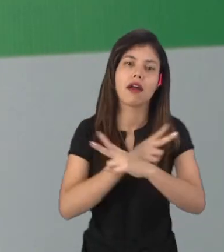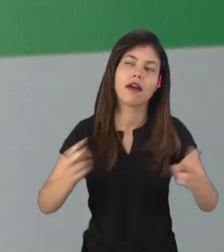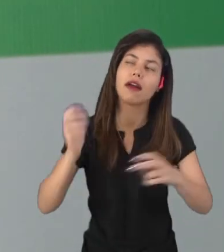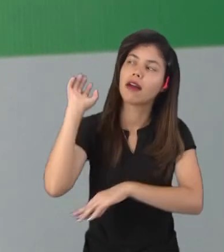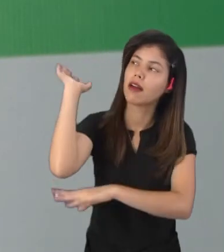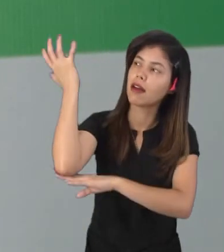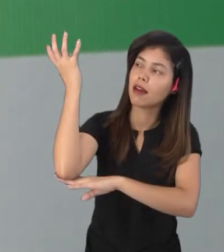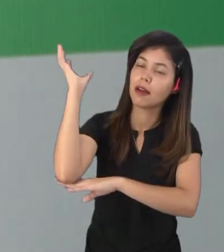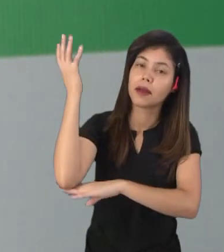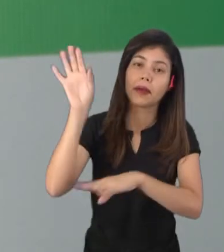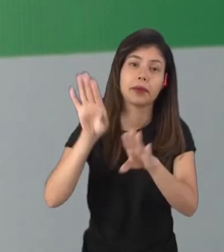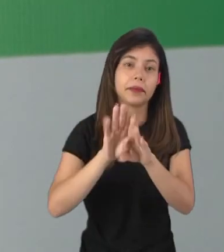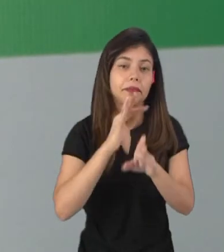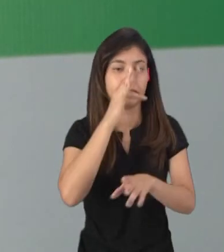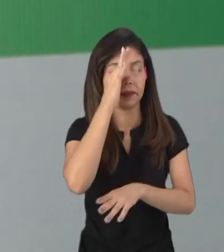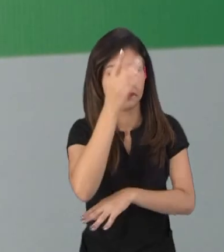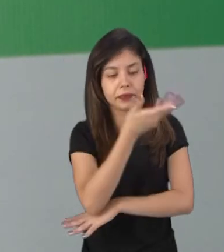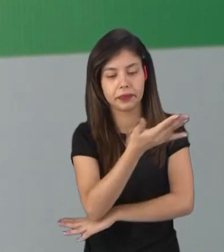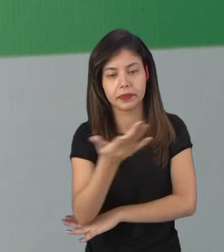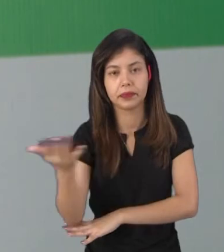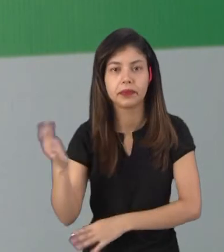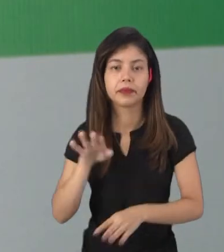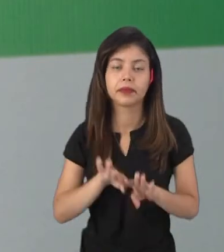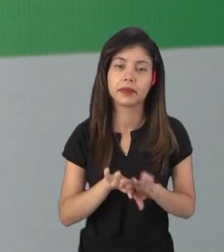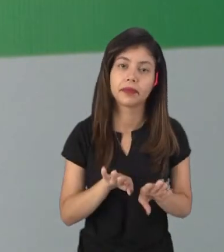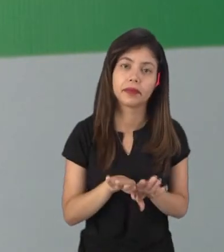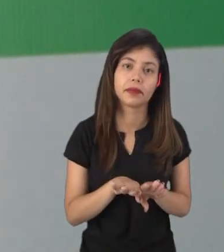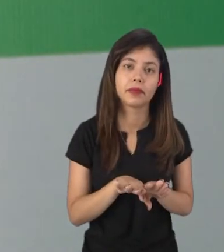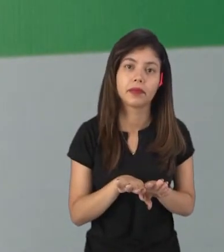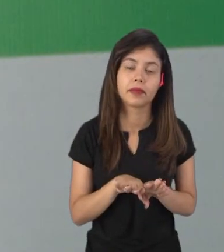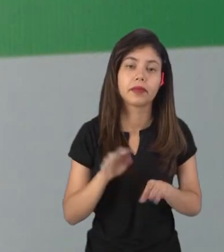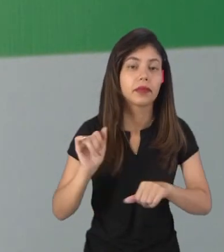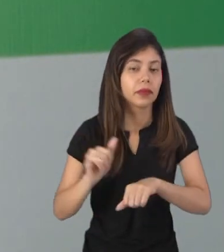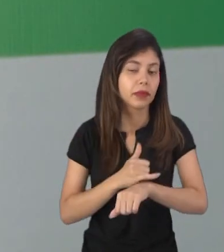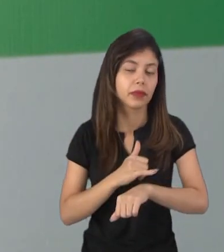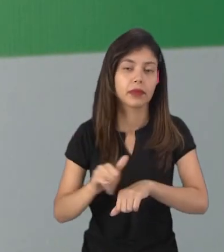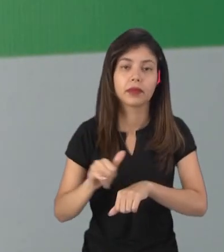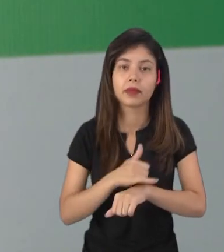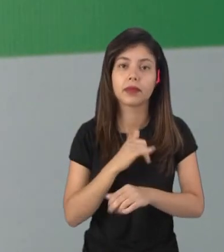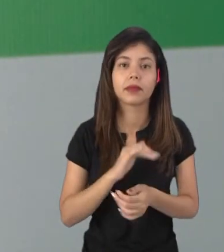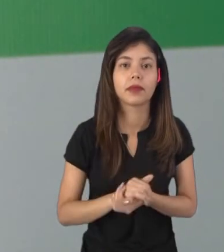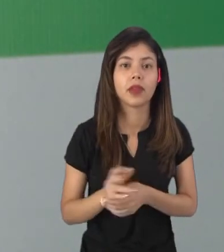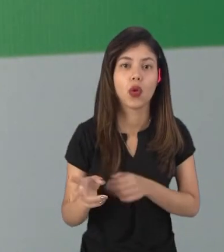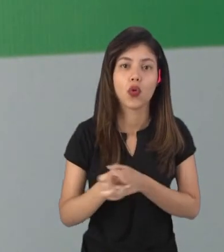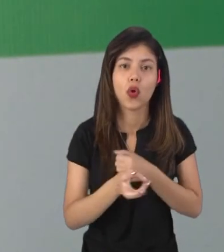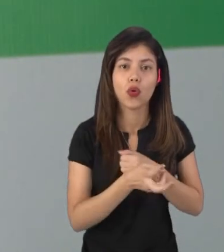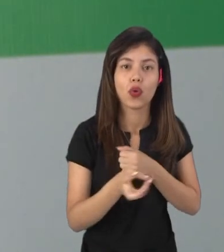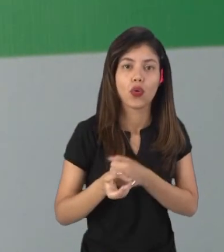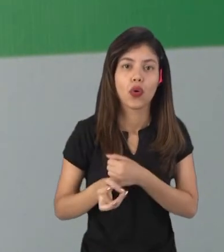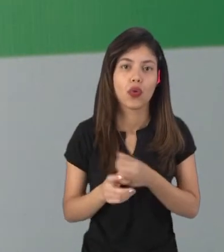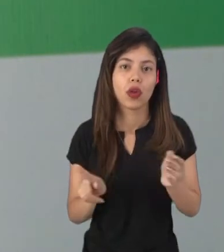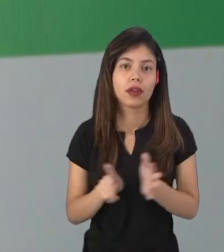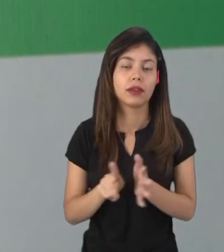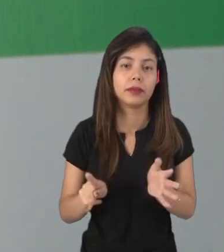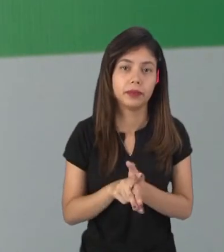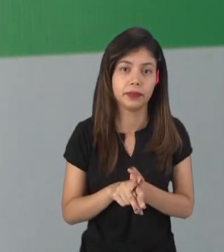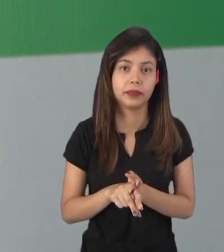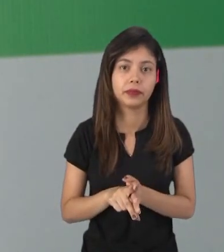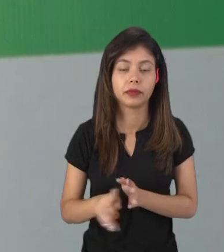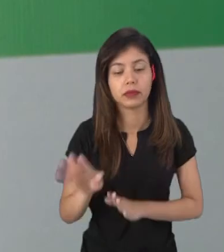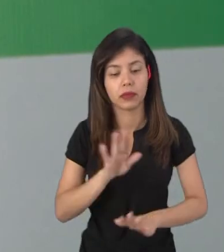disso, as árvores, plantas e canteiros são estratégicos para a drenagem urbana